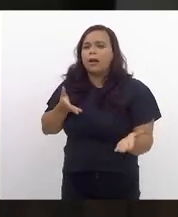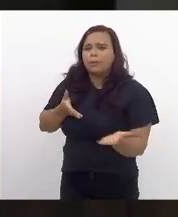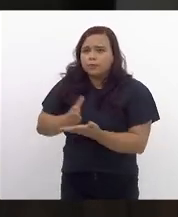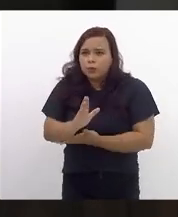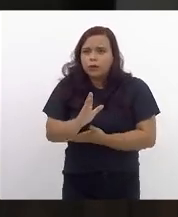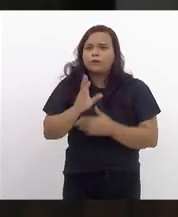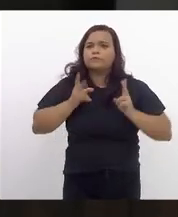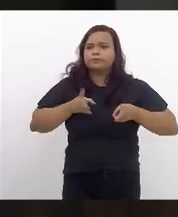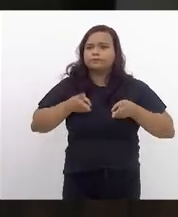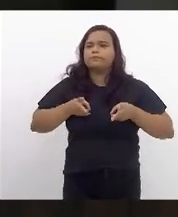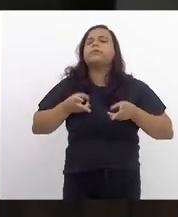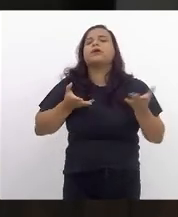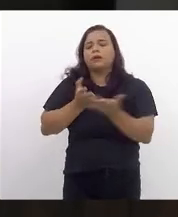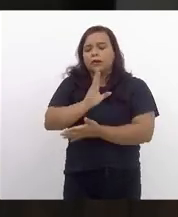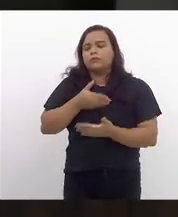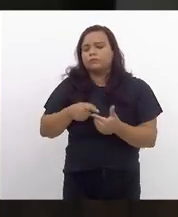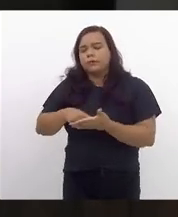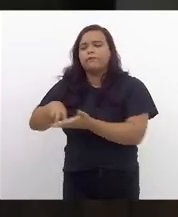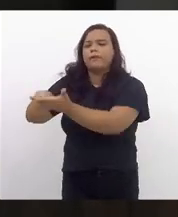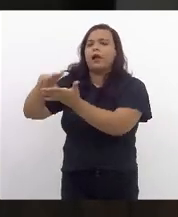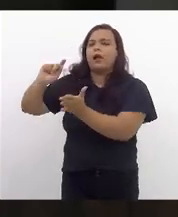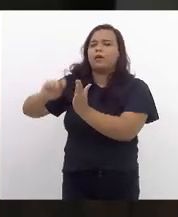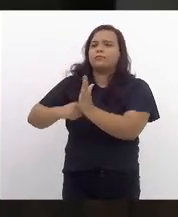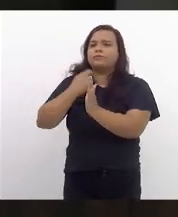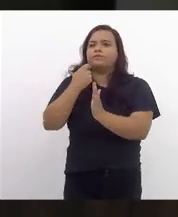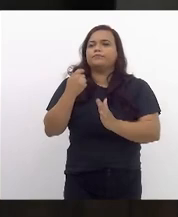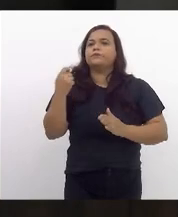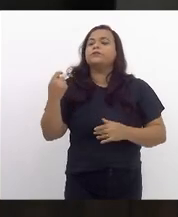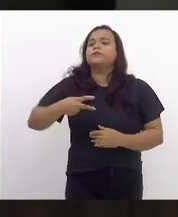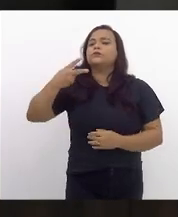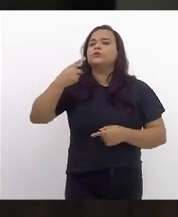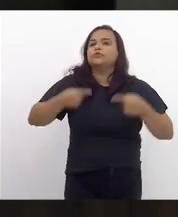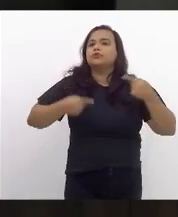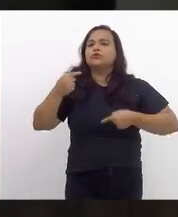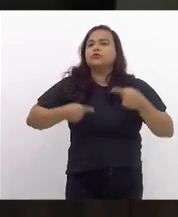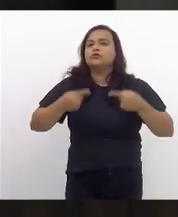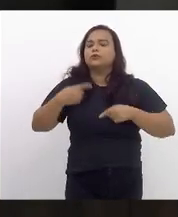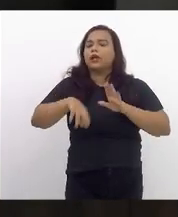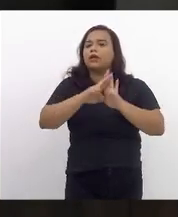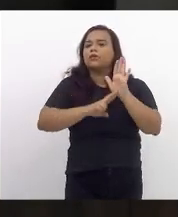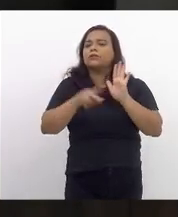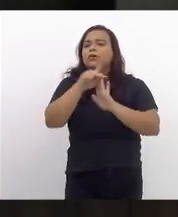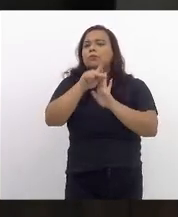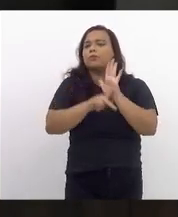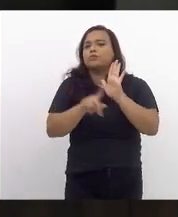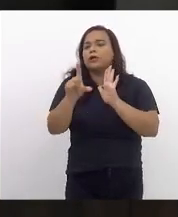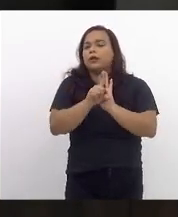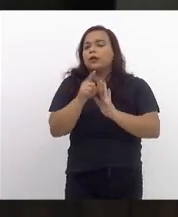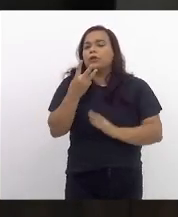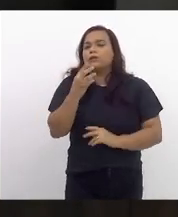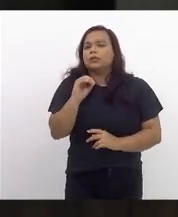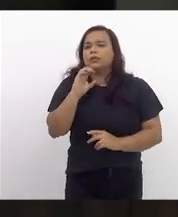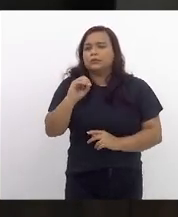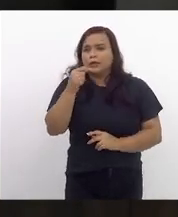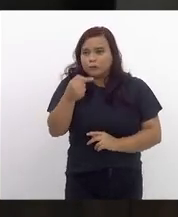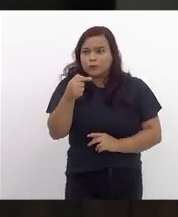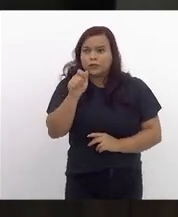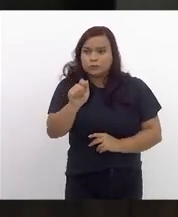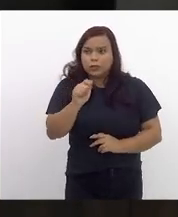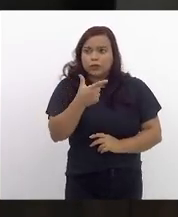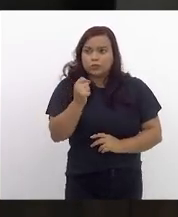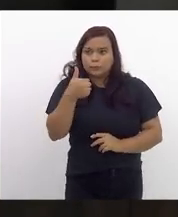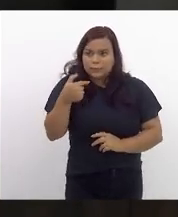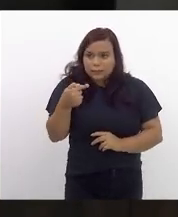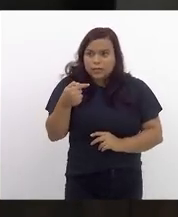como estão aprovados, vai a autógrafo. Em segunda discussão, redação do vencido, projeto de lei 3007-A de